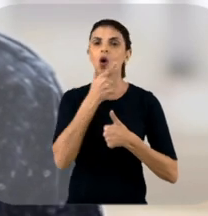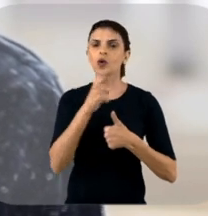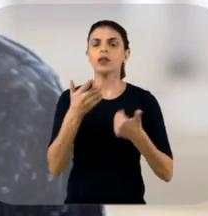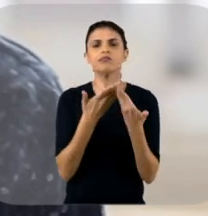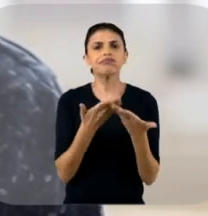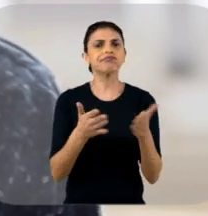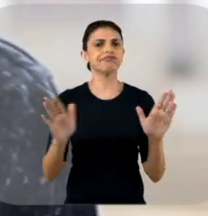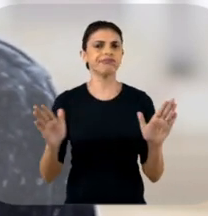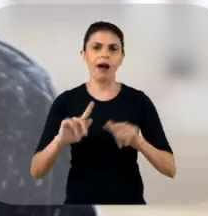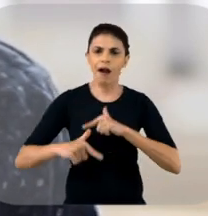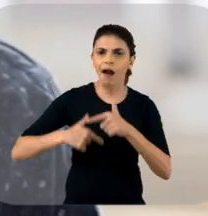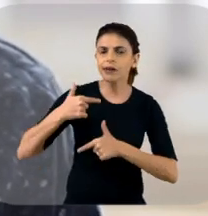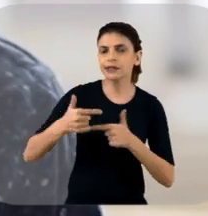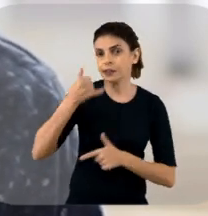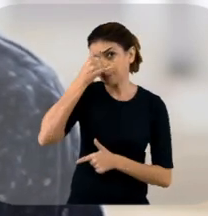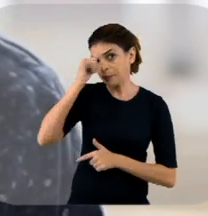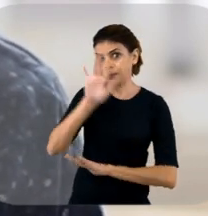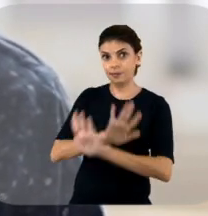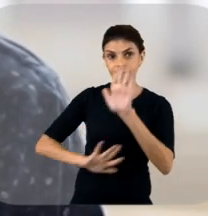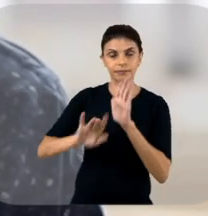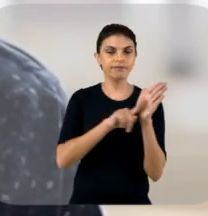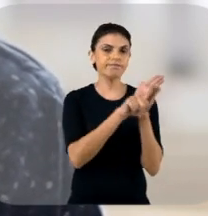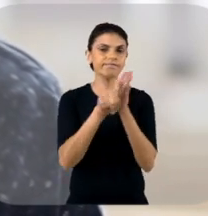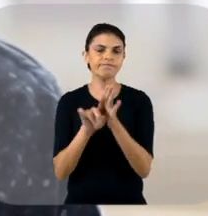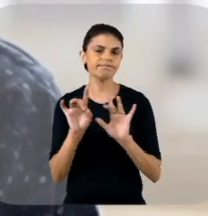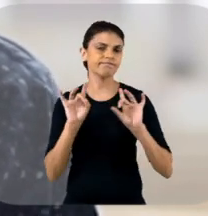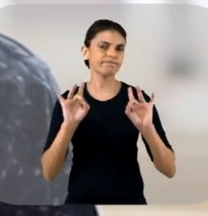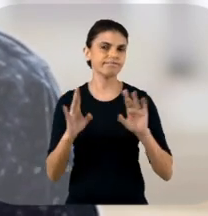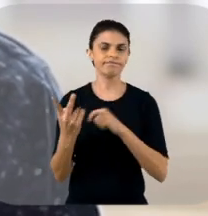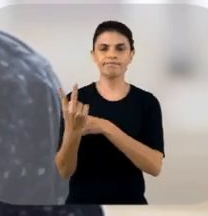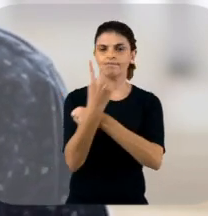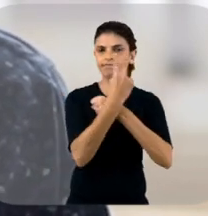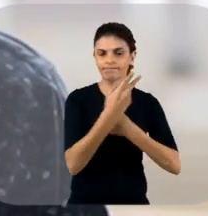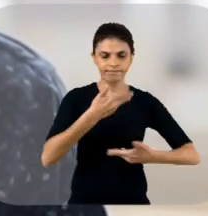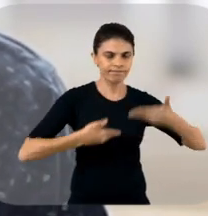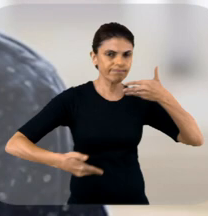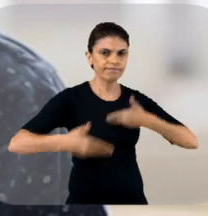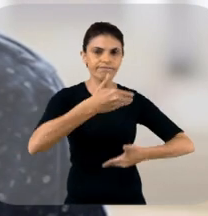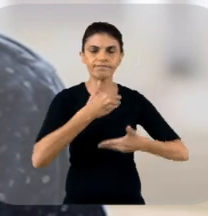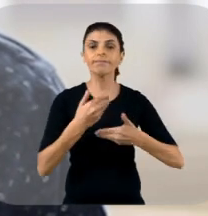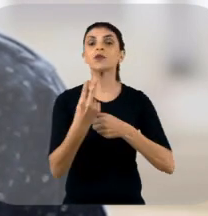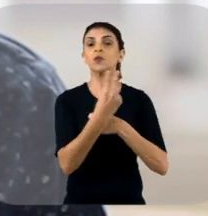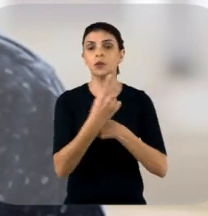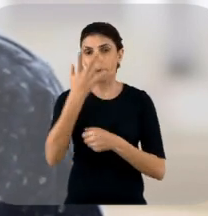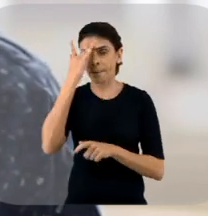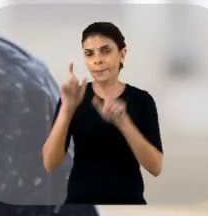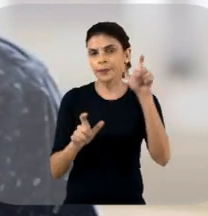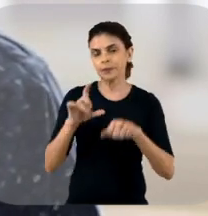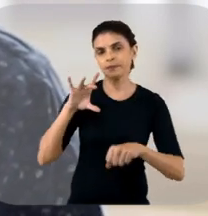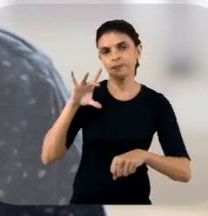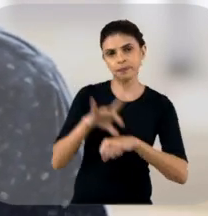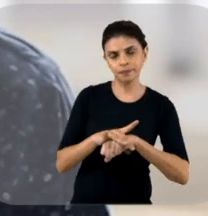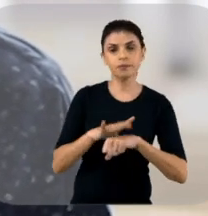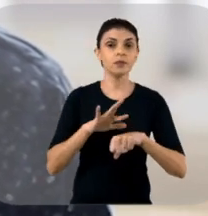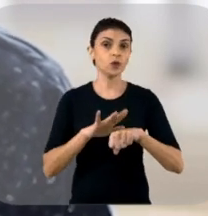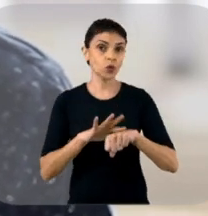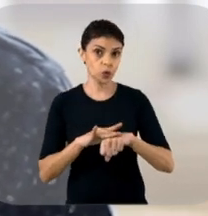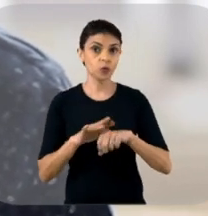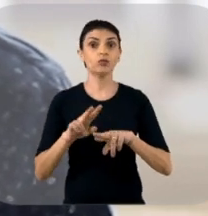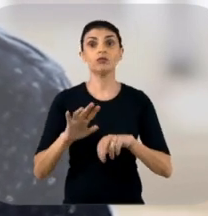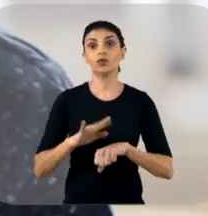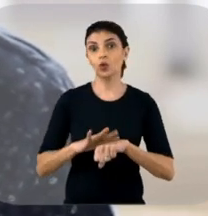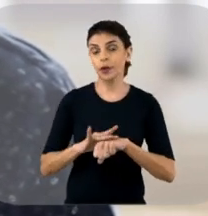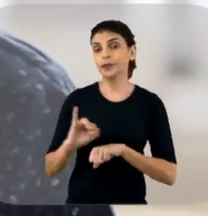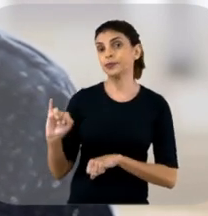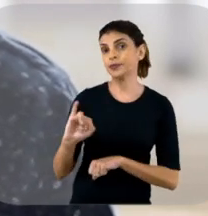Ampliar o acesso às ações de prevenção, diagnóstico, tratamento e cuidado longitudinal das pessoas acometidas, afetadas